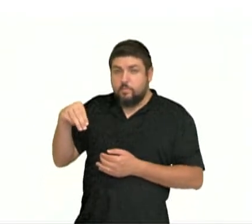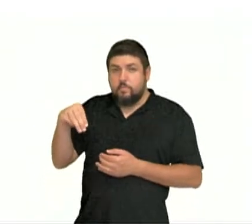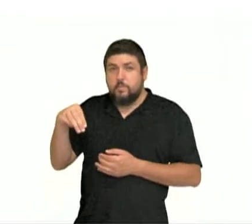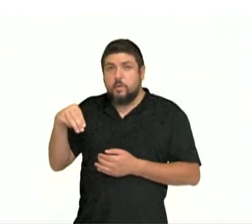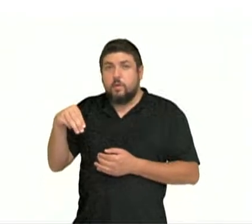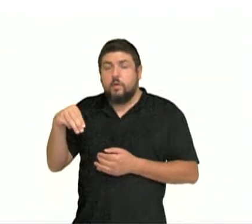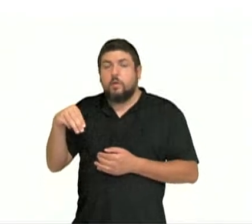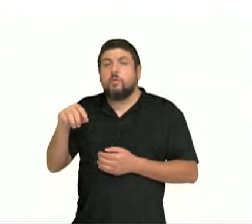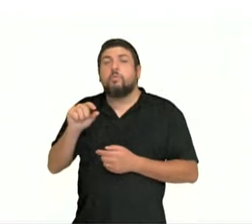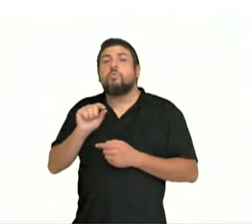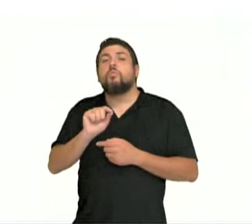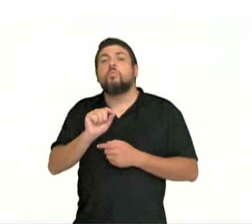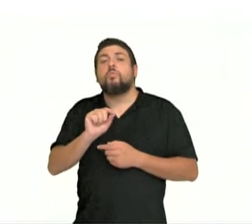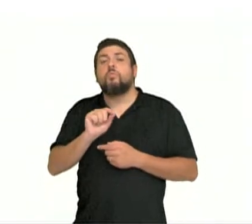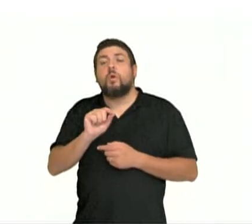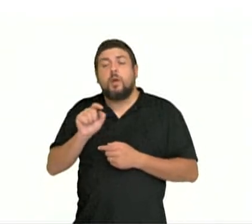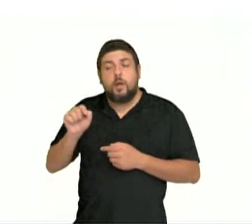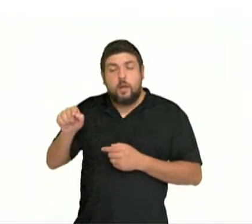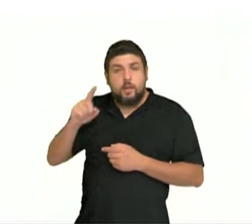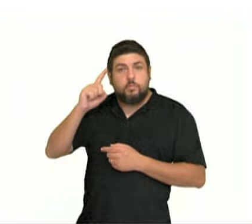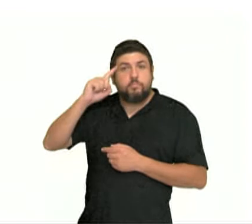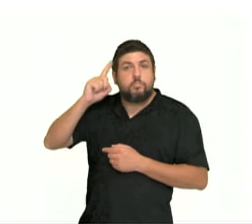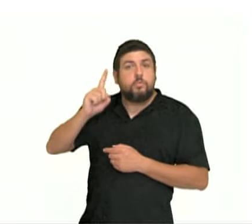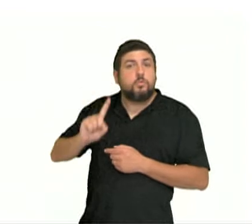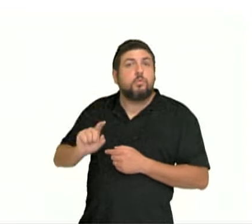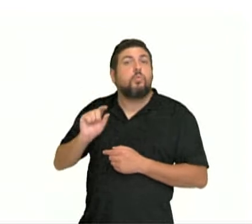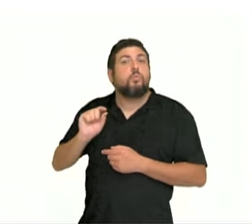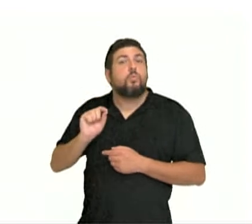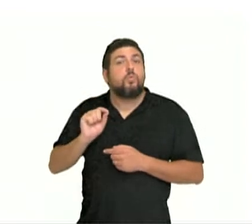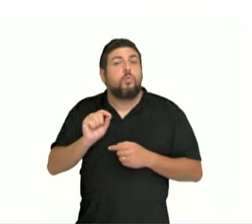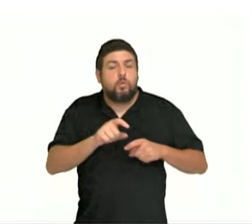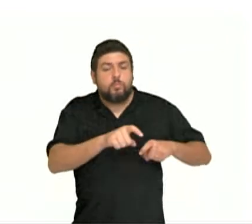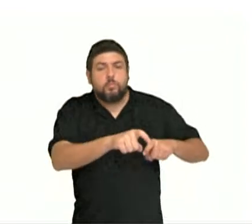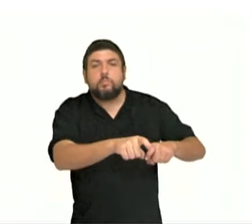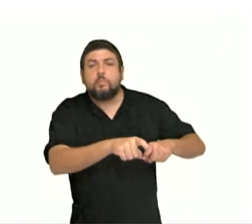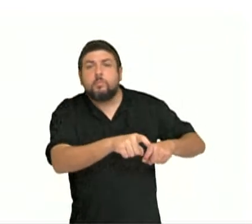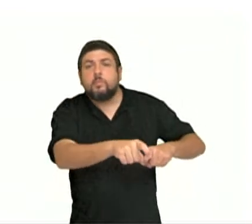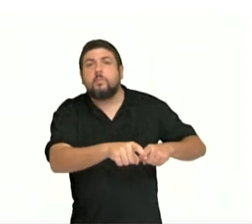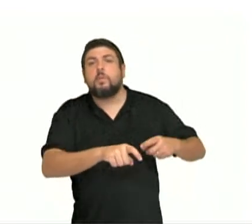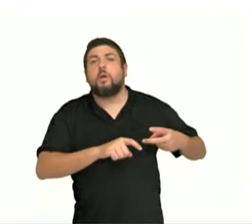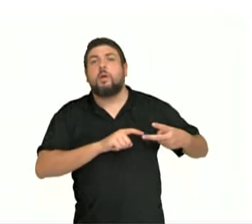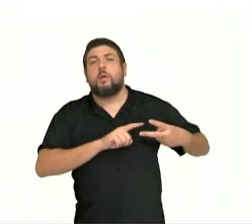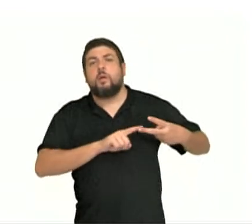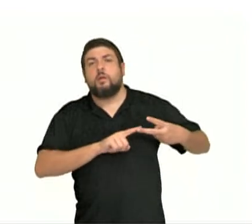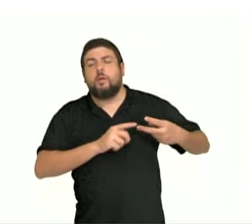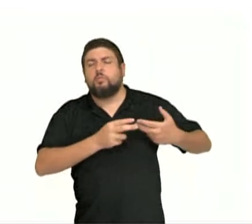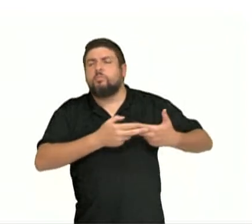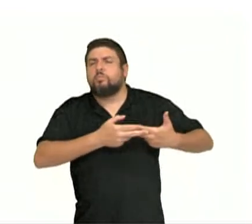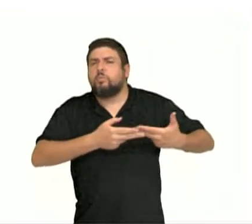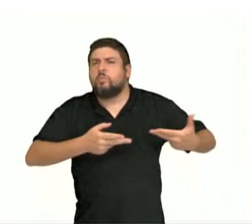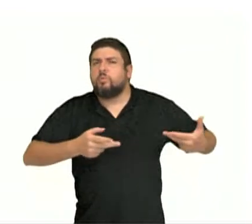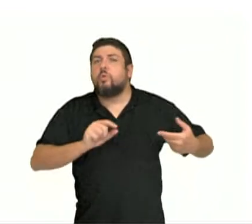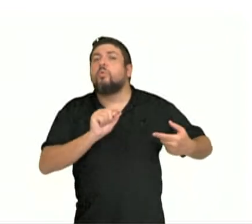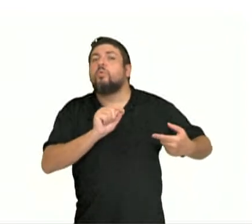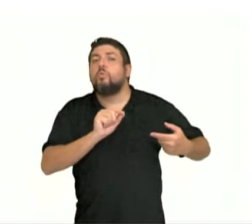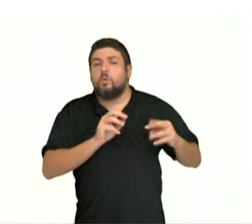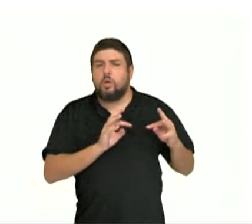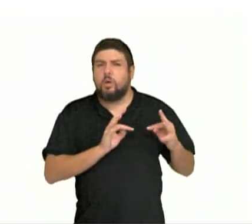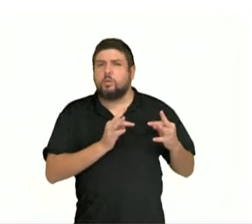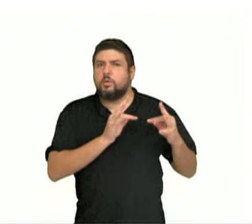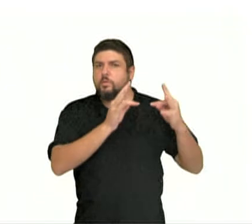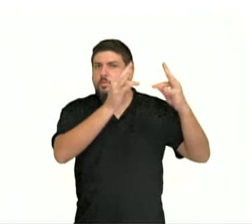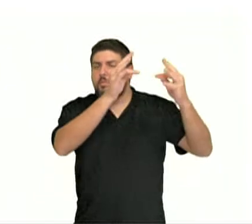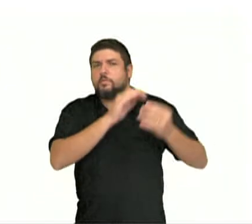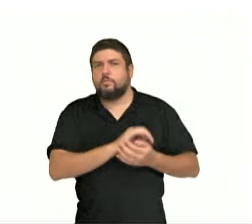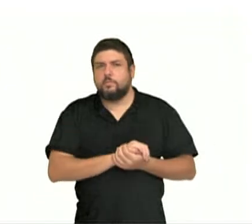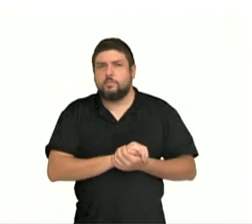avanços tecnológicos relacionados à agropecuária né duas nós agricultura maior quantidade de plantio colheita e ele